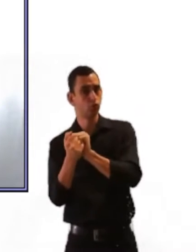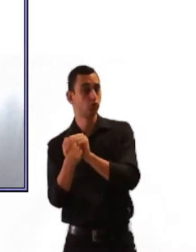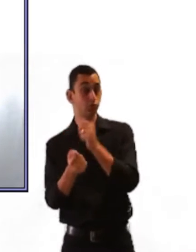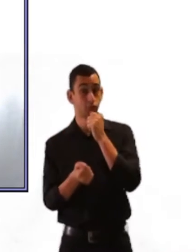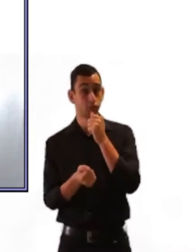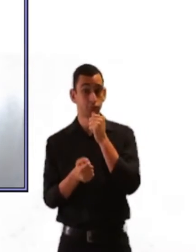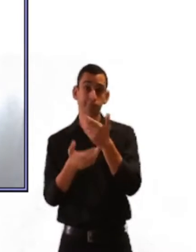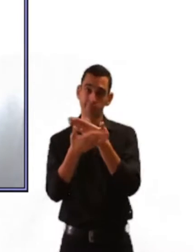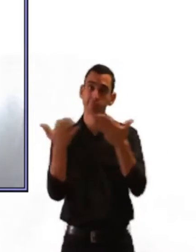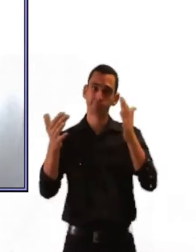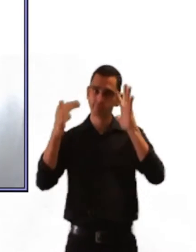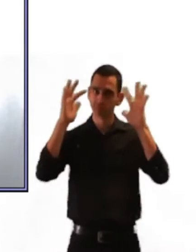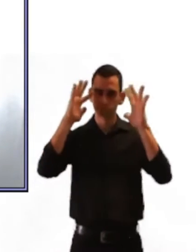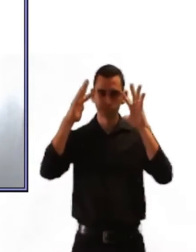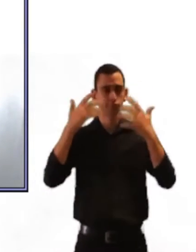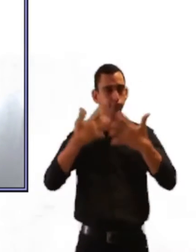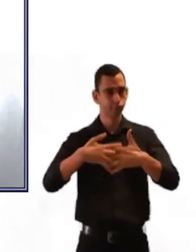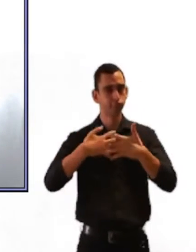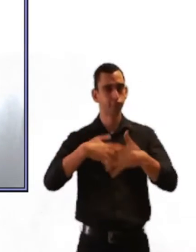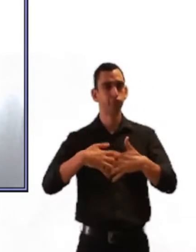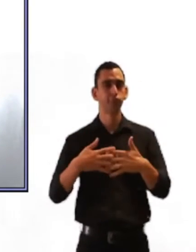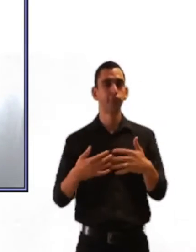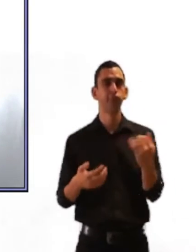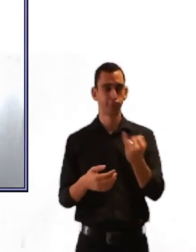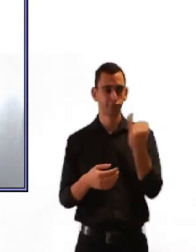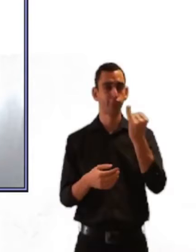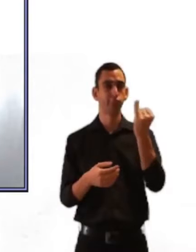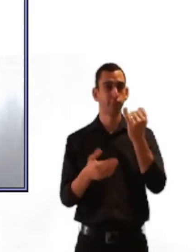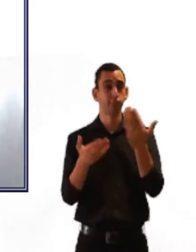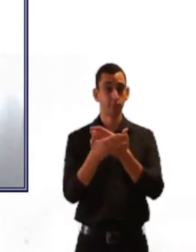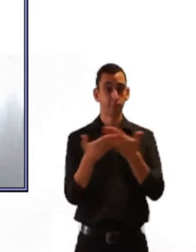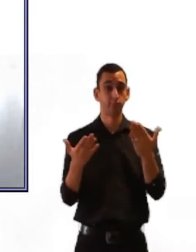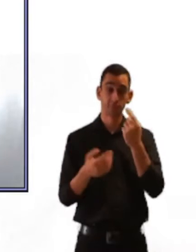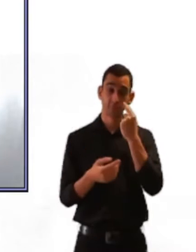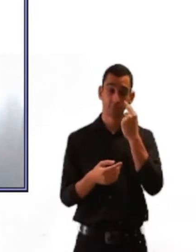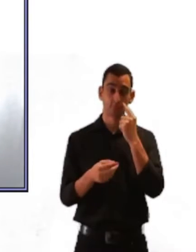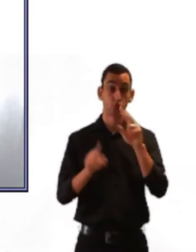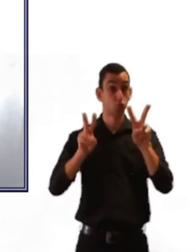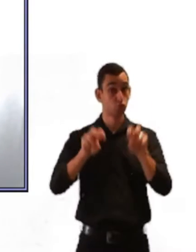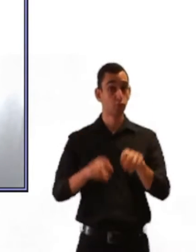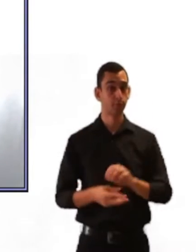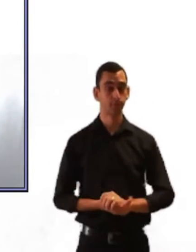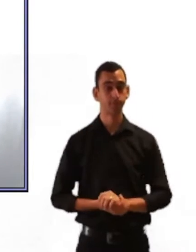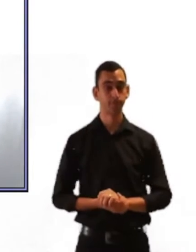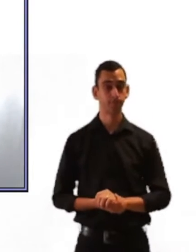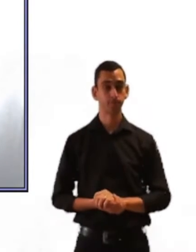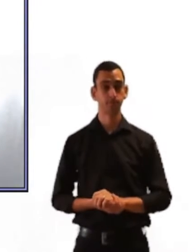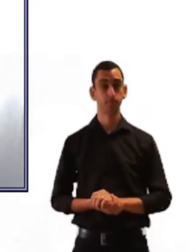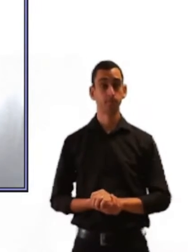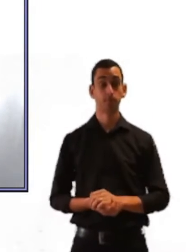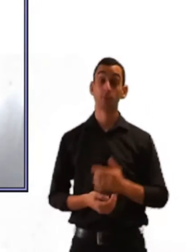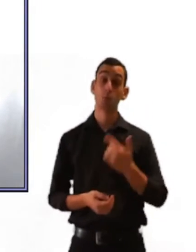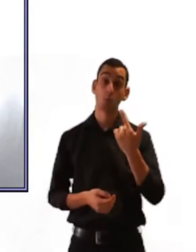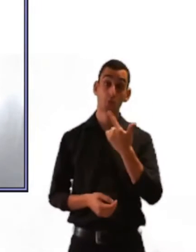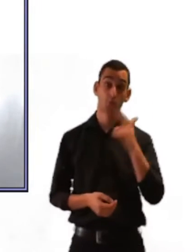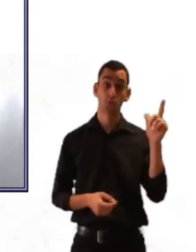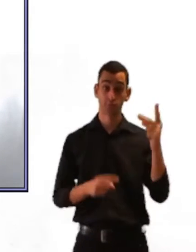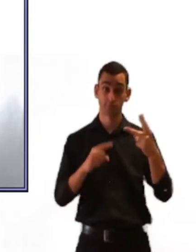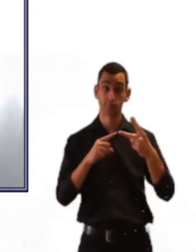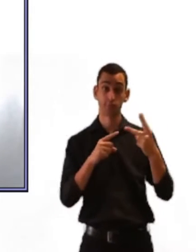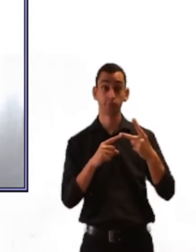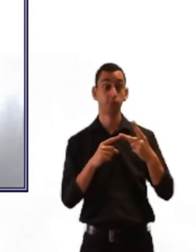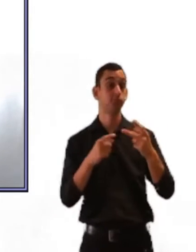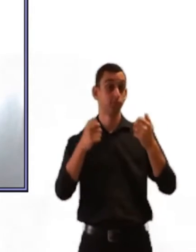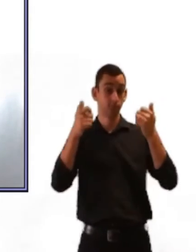sobre isso, né? Esse é o primeiro ponto, é a primeira problematização. O segundo ponto que eu trouxe aqui